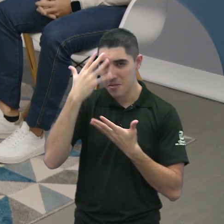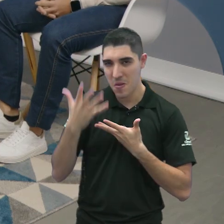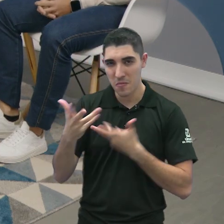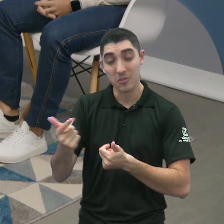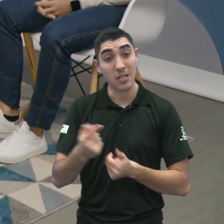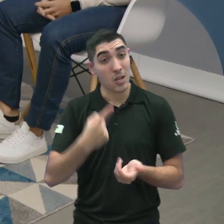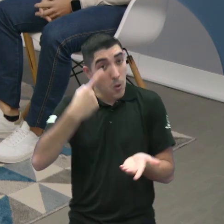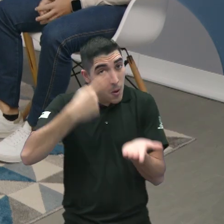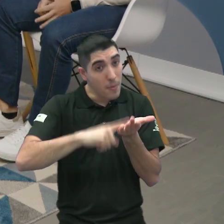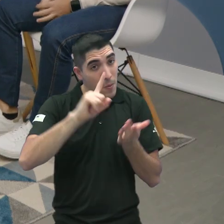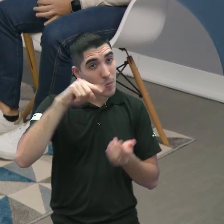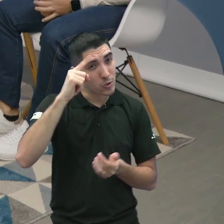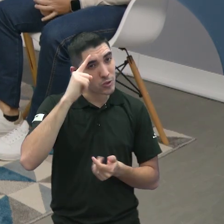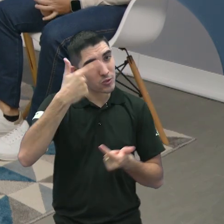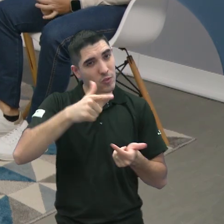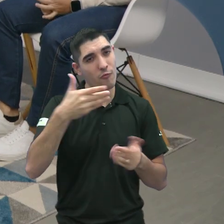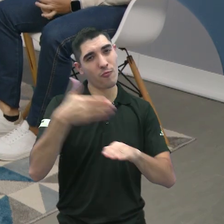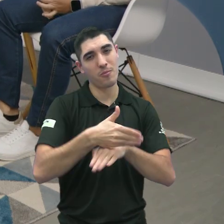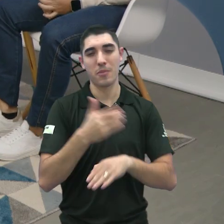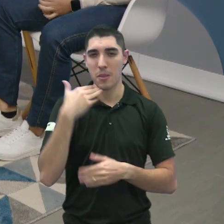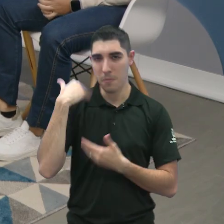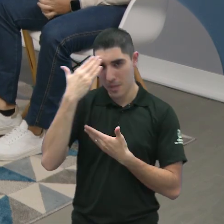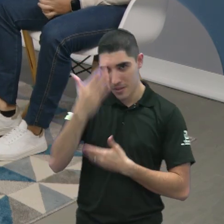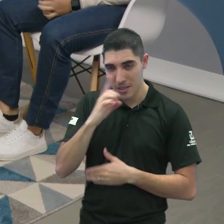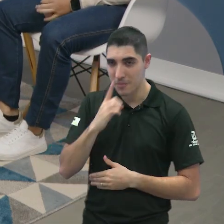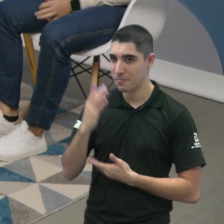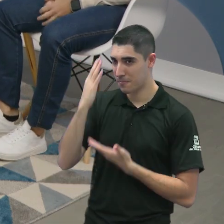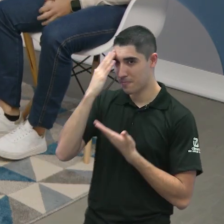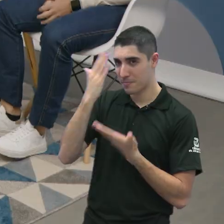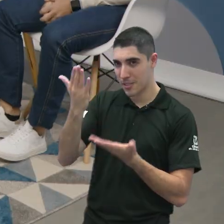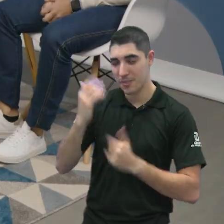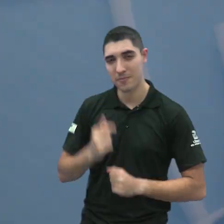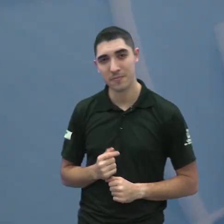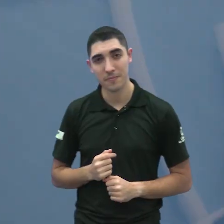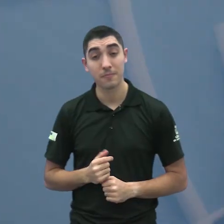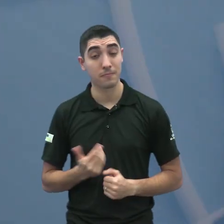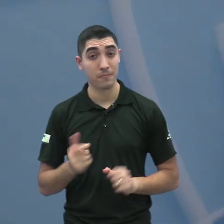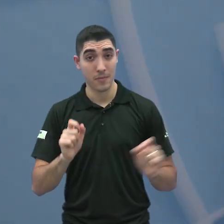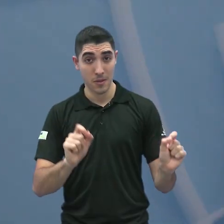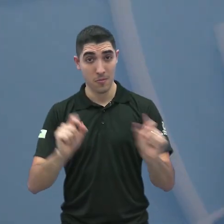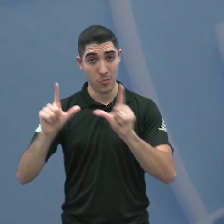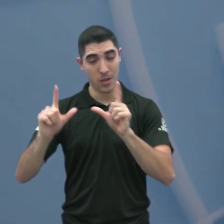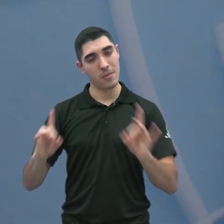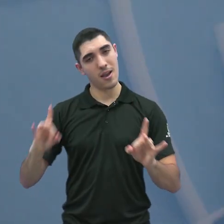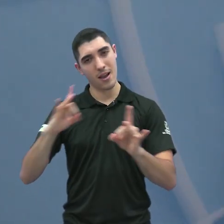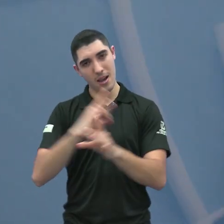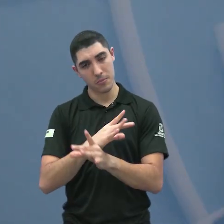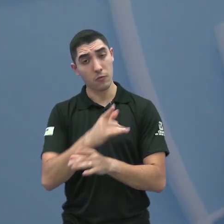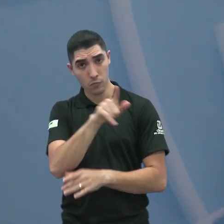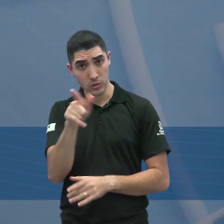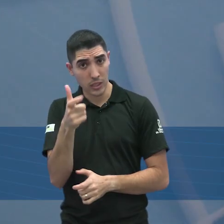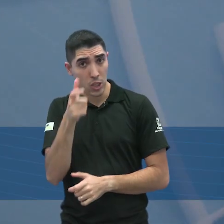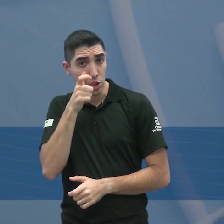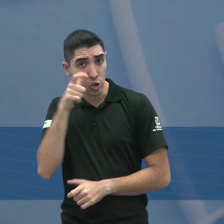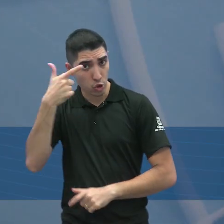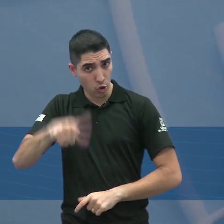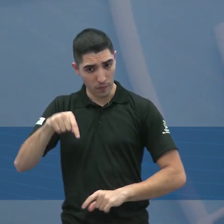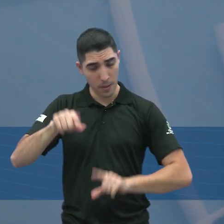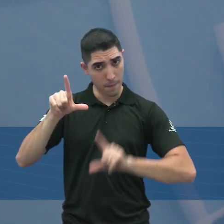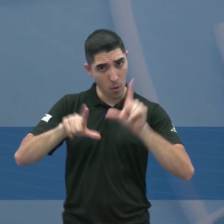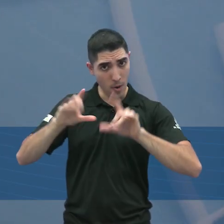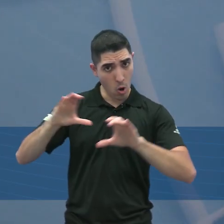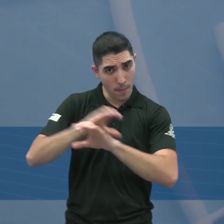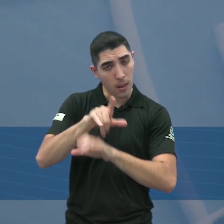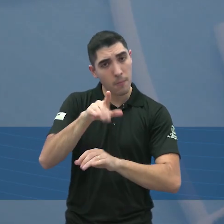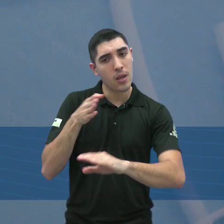Estão convidados a voltarem mais vezes. Obrigada, Dani. Muito obrigado. Pessoal, o Diálogos fica por aqui. Para rever este programa na